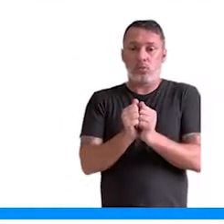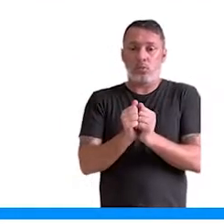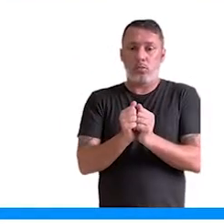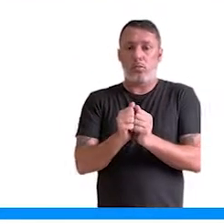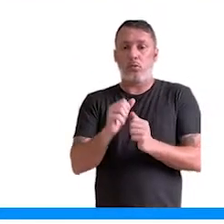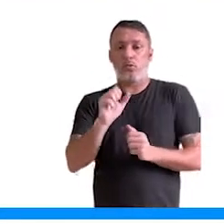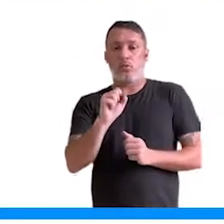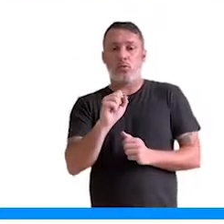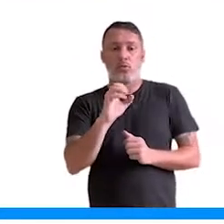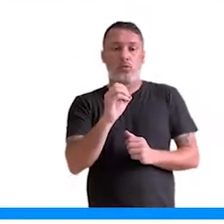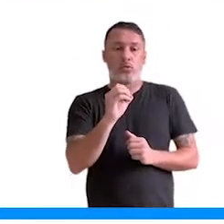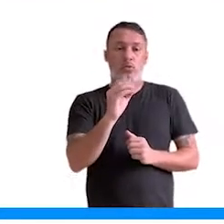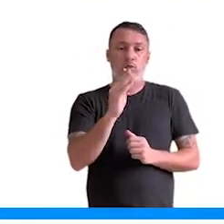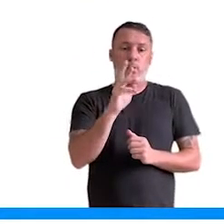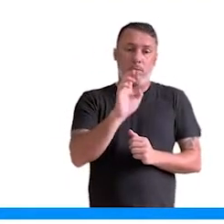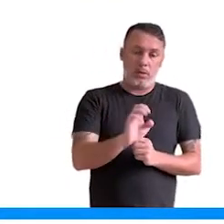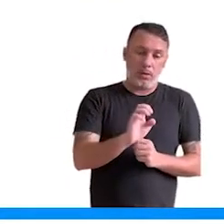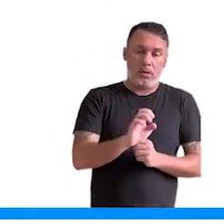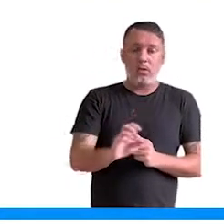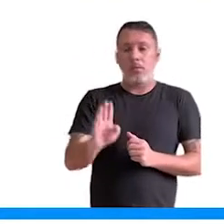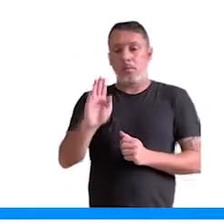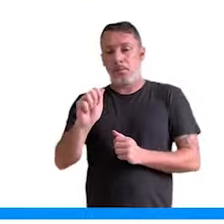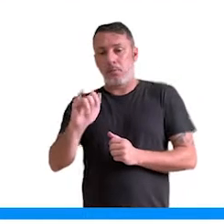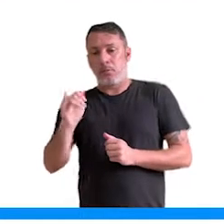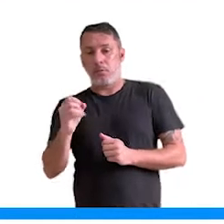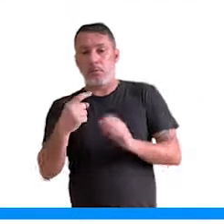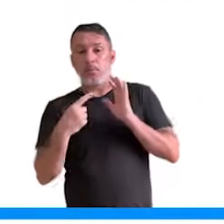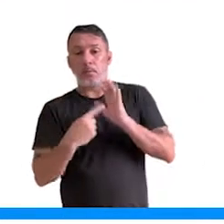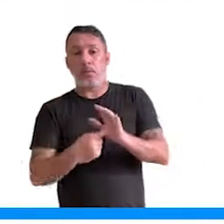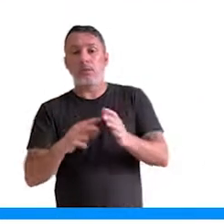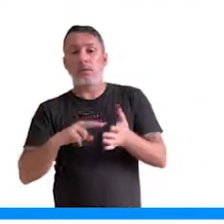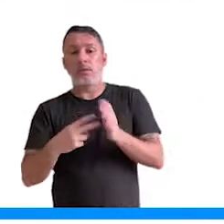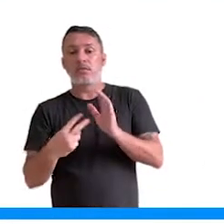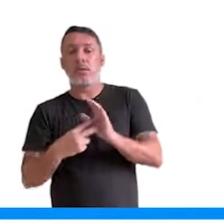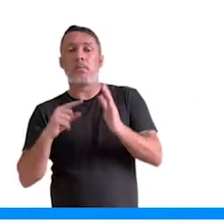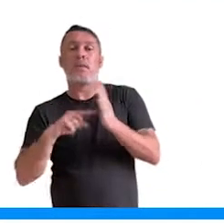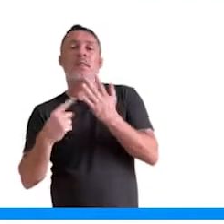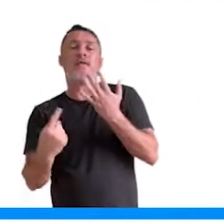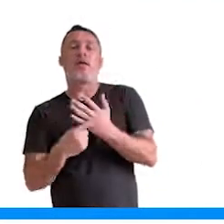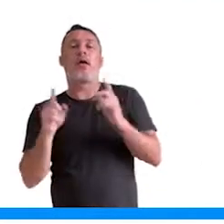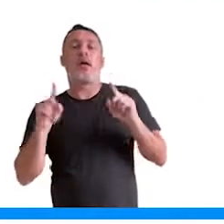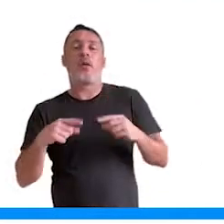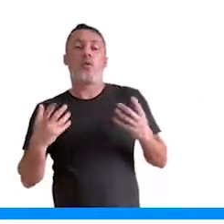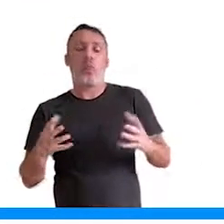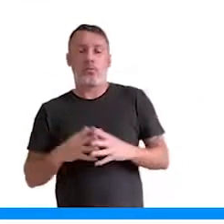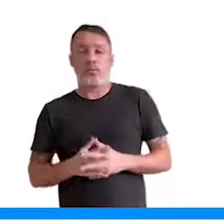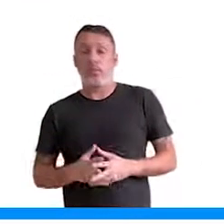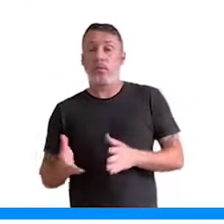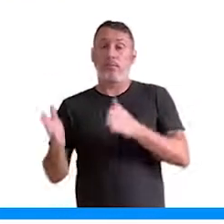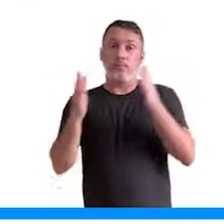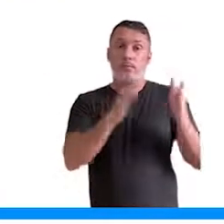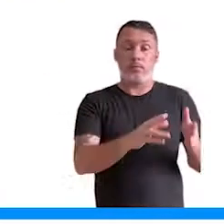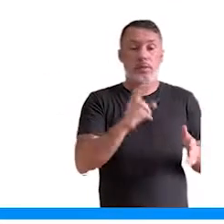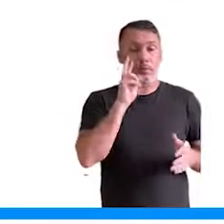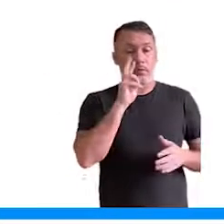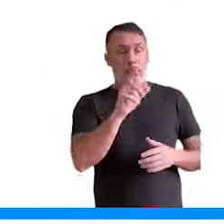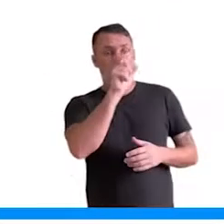barro são usadas para indicar metaforicamente. Vamos ver então. Então nós vamos ter que